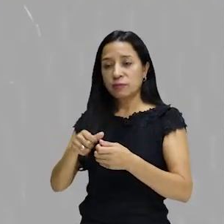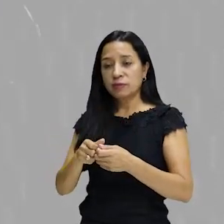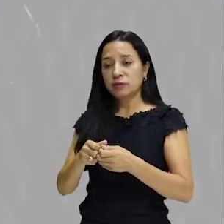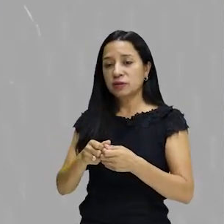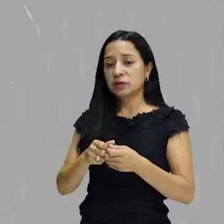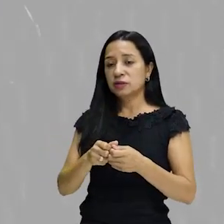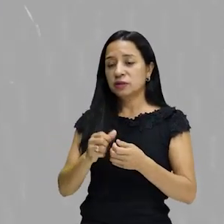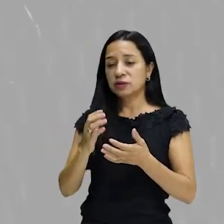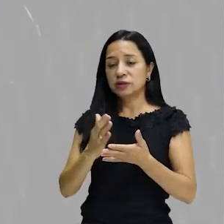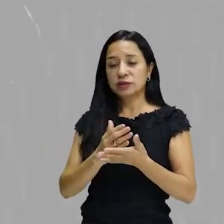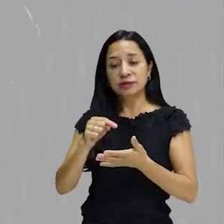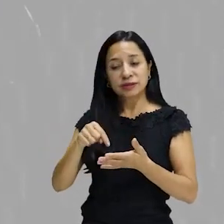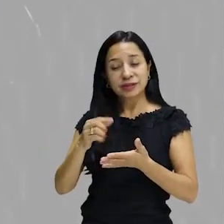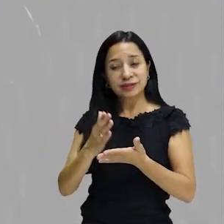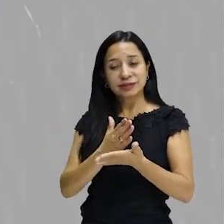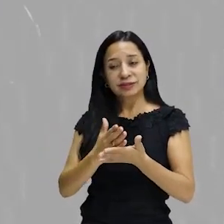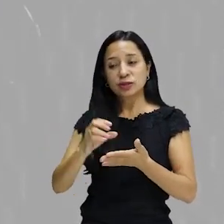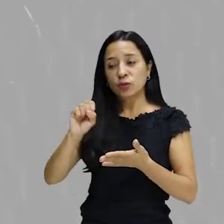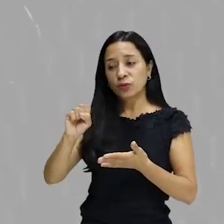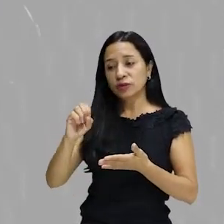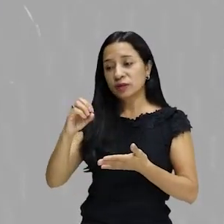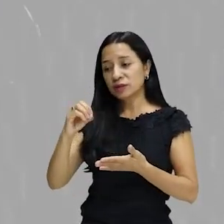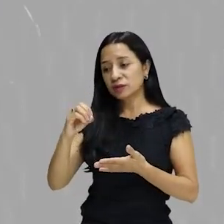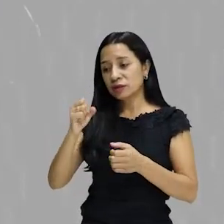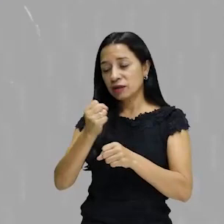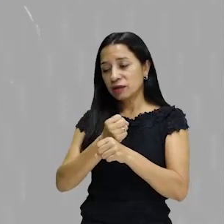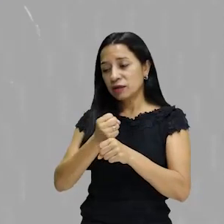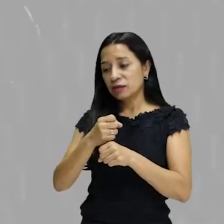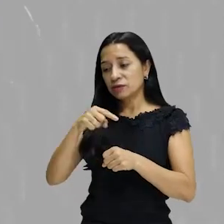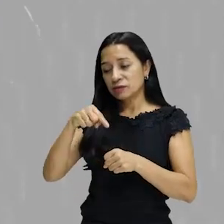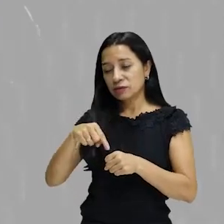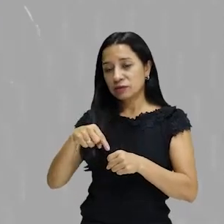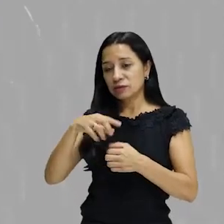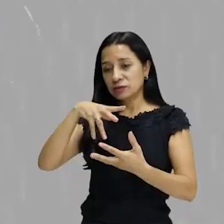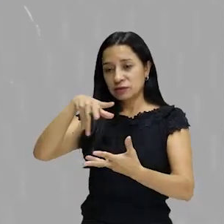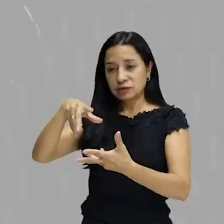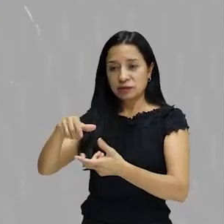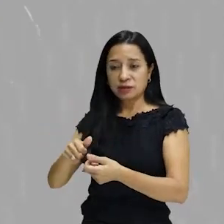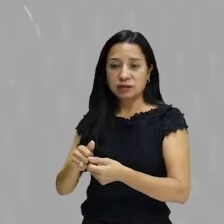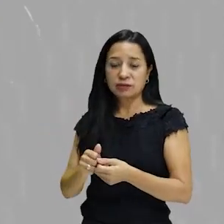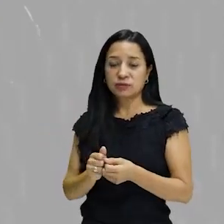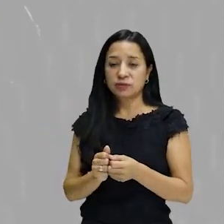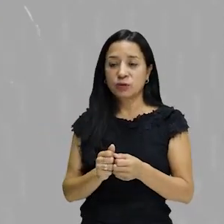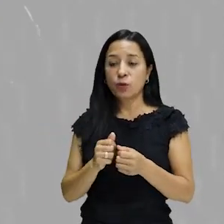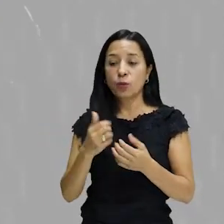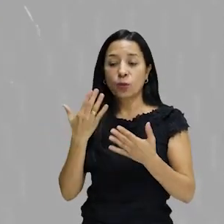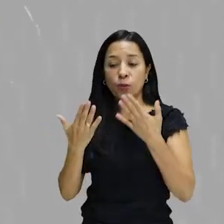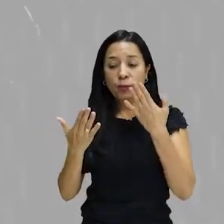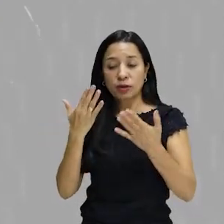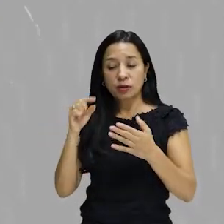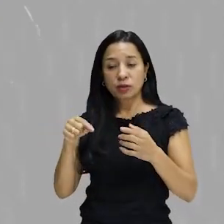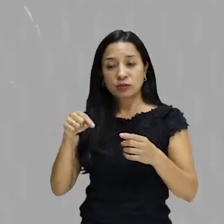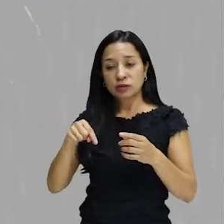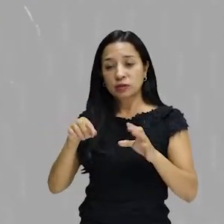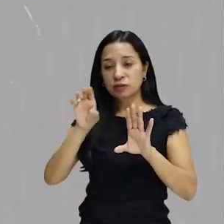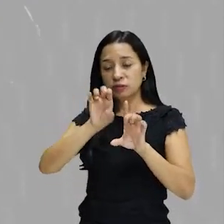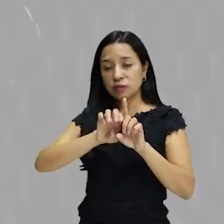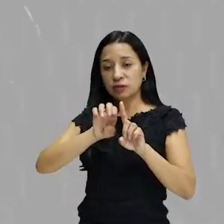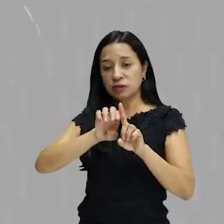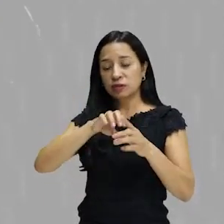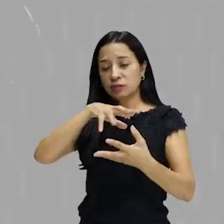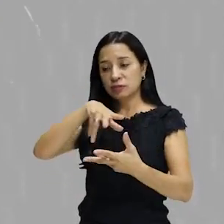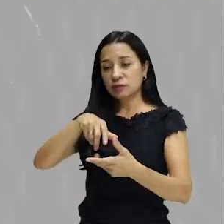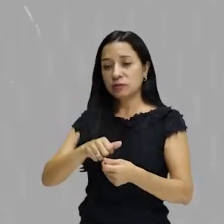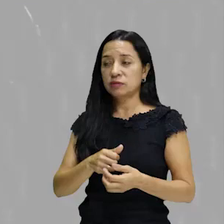por exemplo. Okay? Então, para ele dar uma volta completa, demora 80 anos e nós, comparando ao nosso calendário.